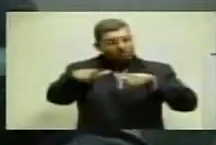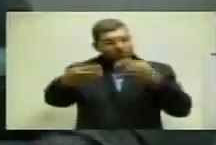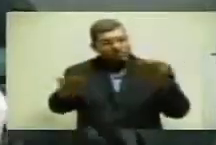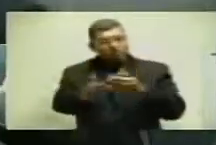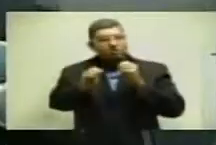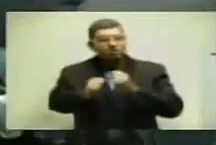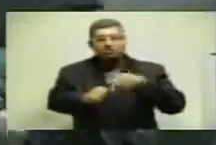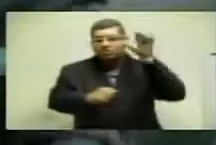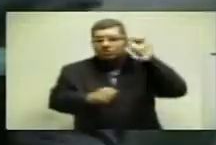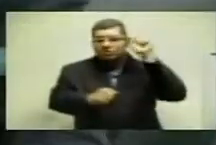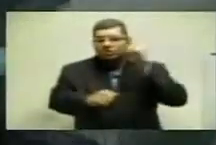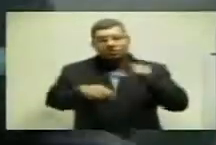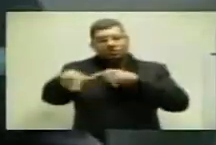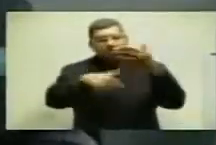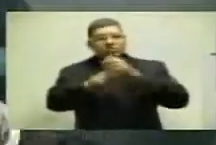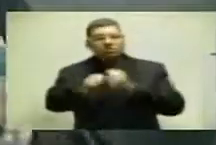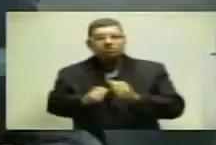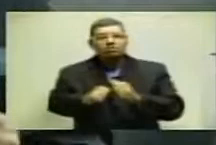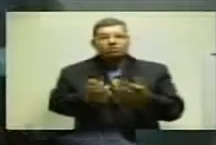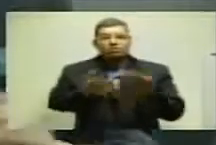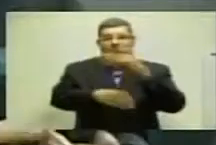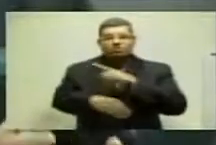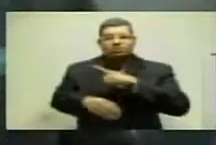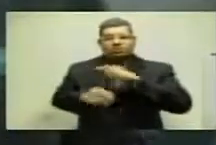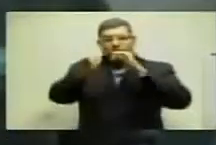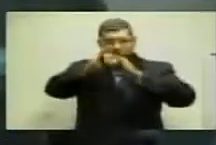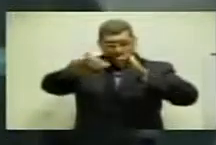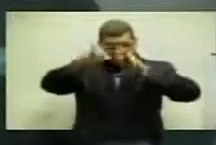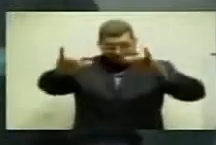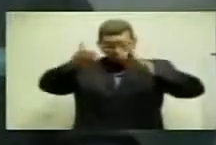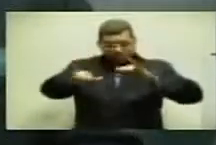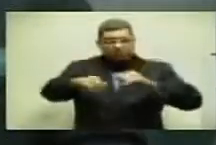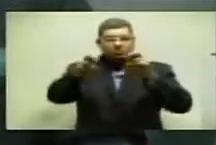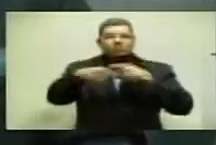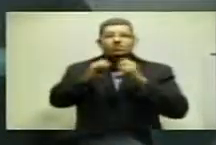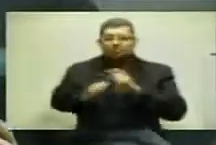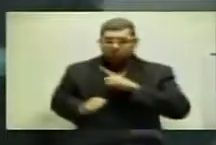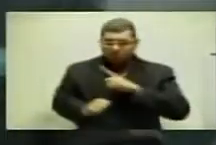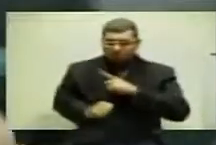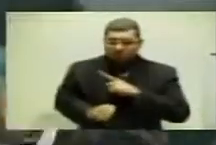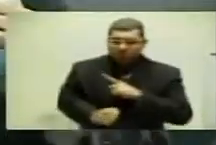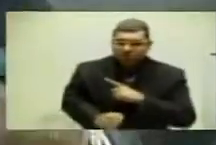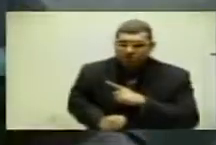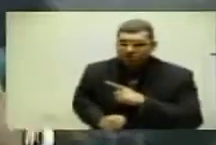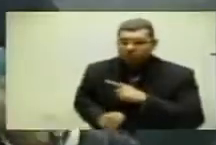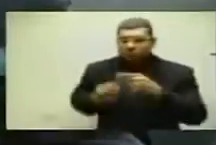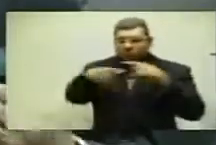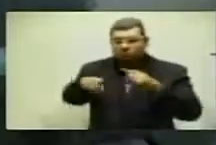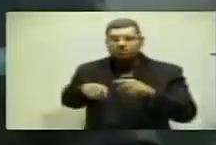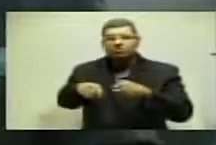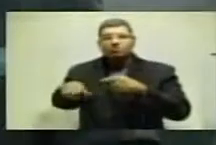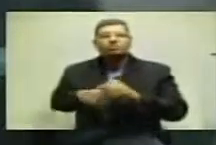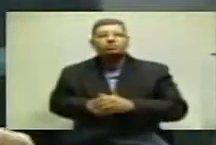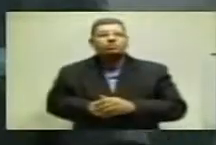pautá-la, possamos ouvir autoridades, possamos ouvir aqueles que têm informações sobre o assunto, para que nós estejamos cônscios dos desafios que a Zona Franca